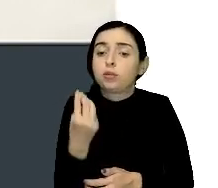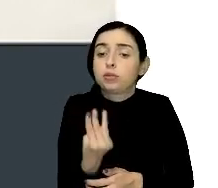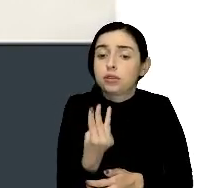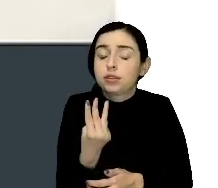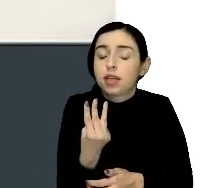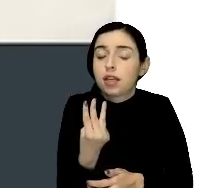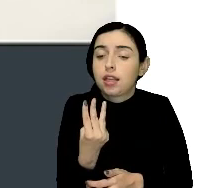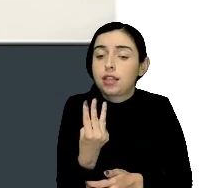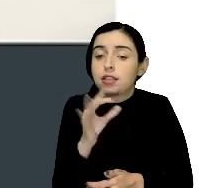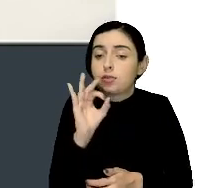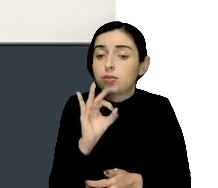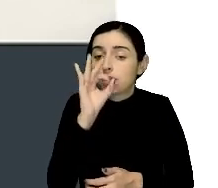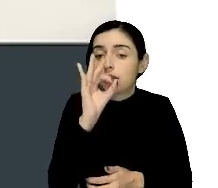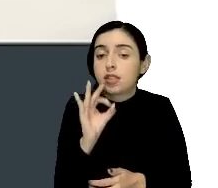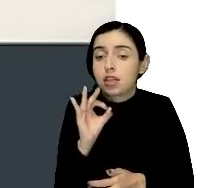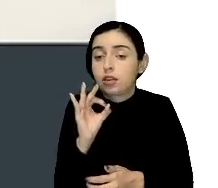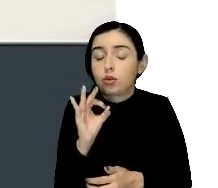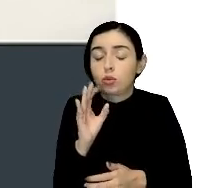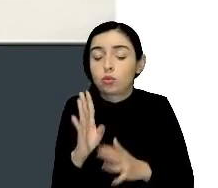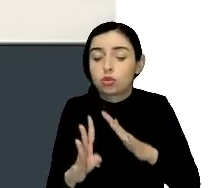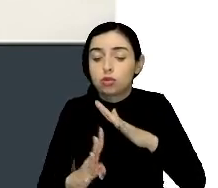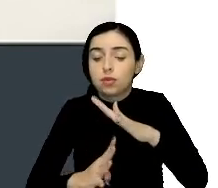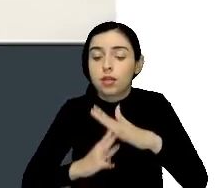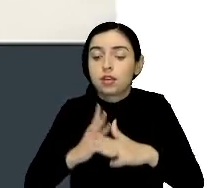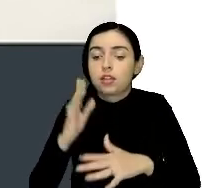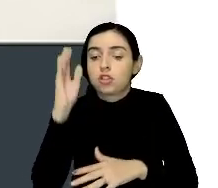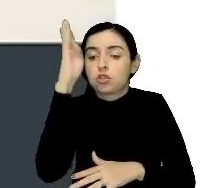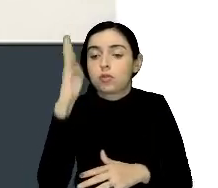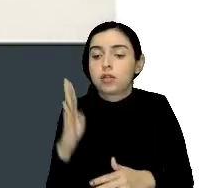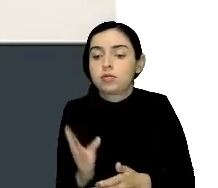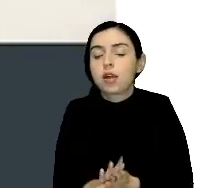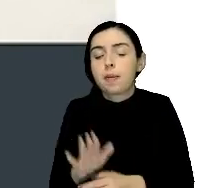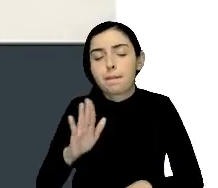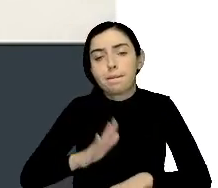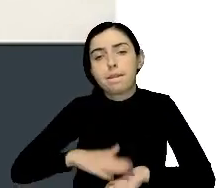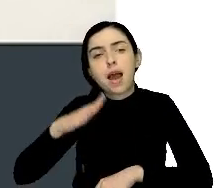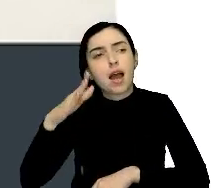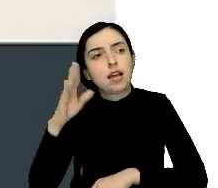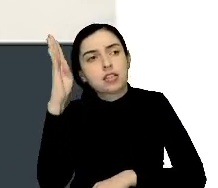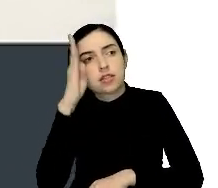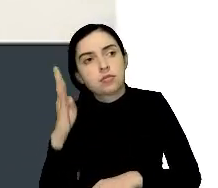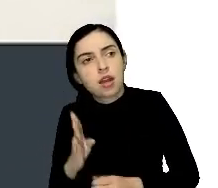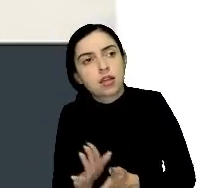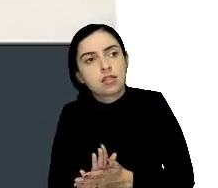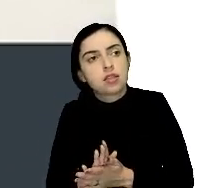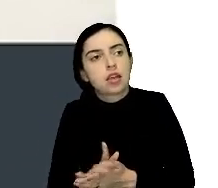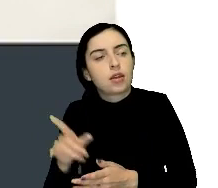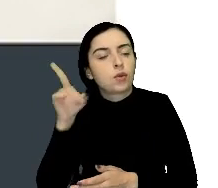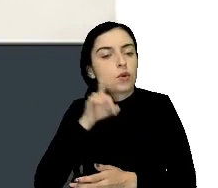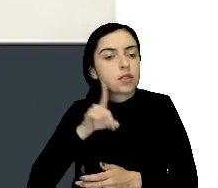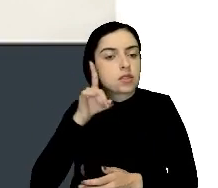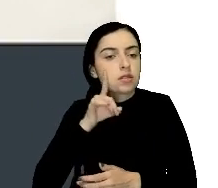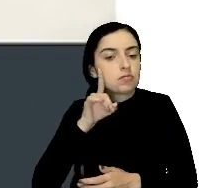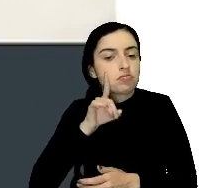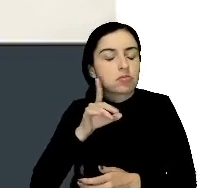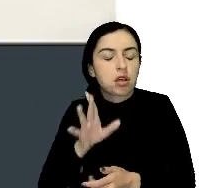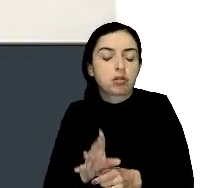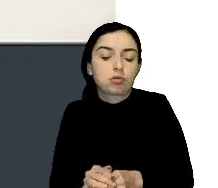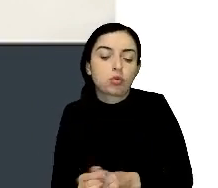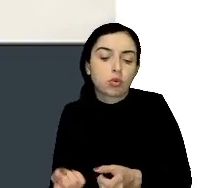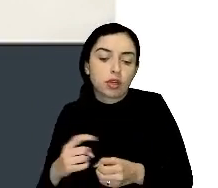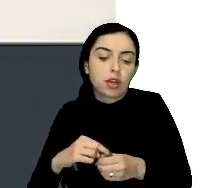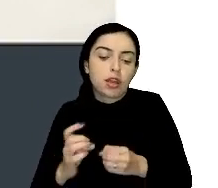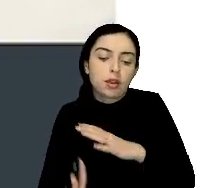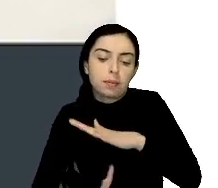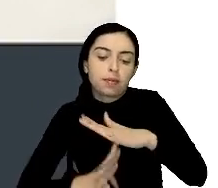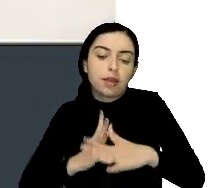0,3% de imigrantes no Brasil inteiro. Tem mais brasileiros nos Estados Unidos que imigrantes estrangeiros no Brasil.